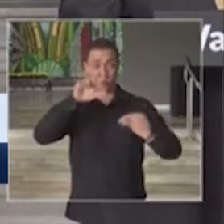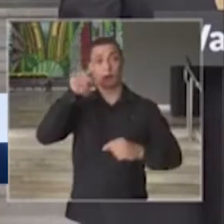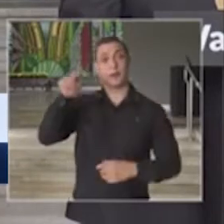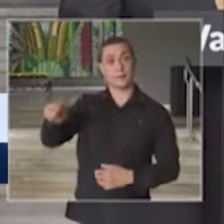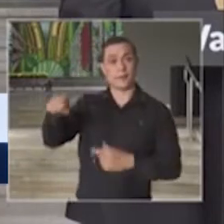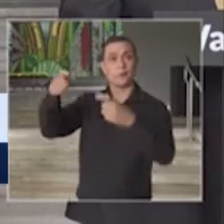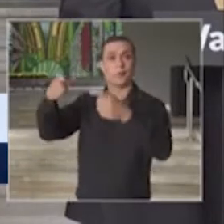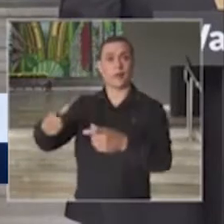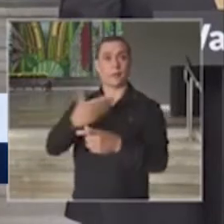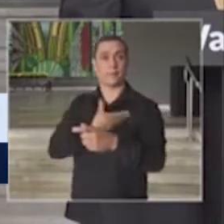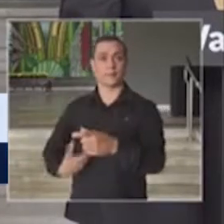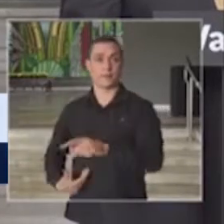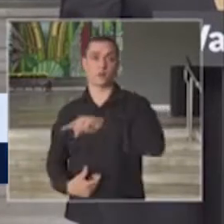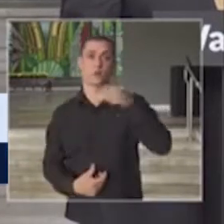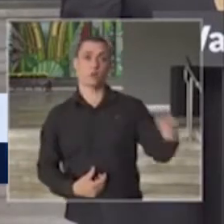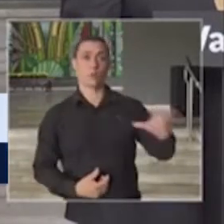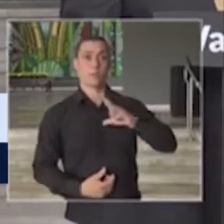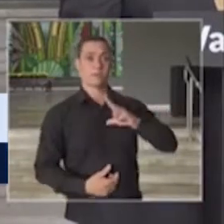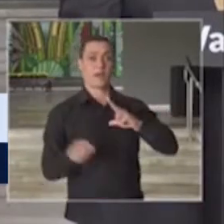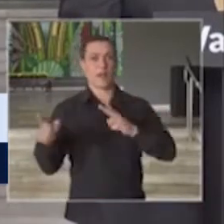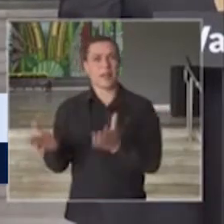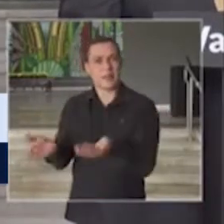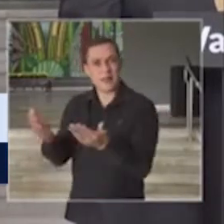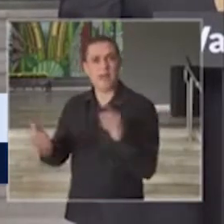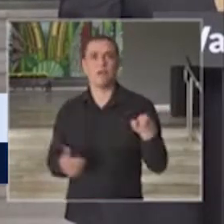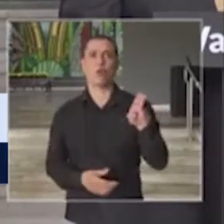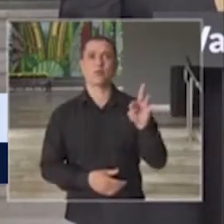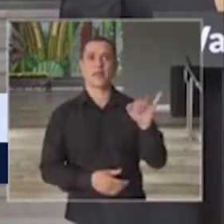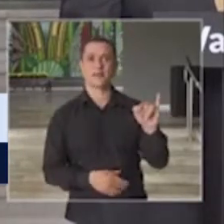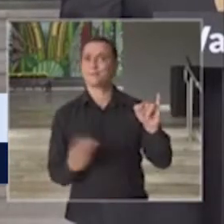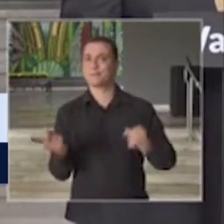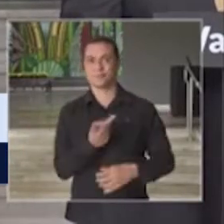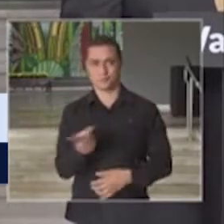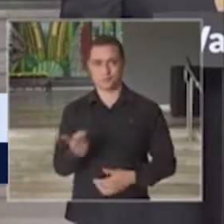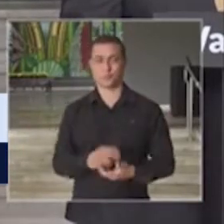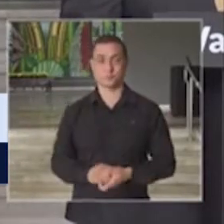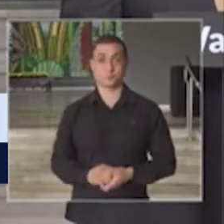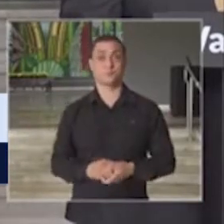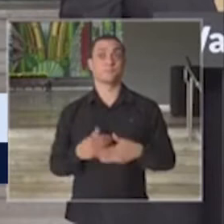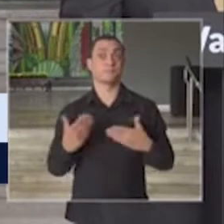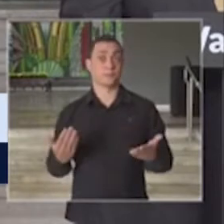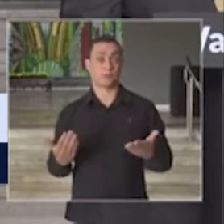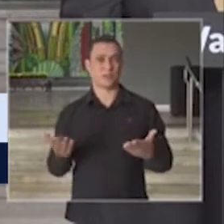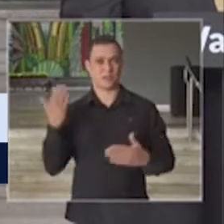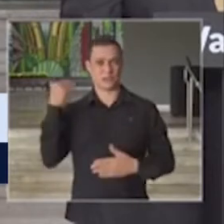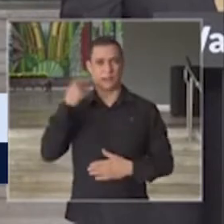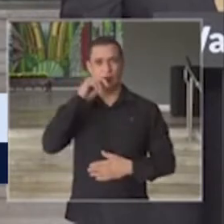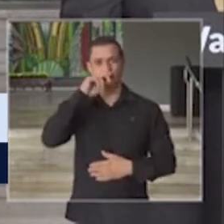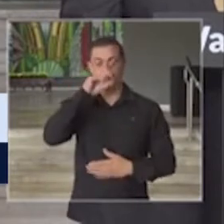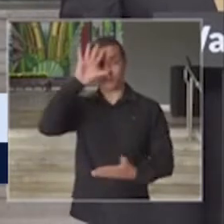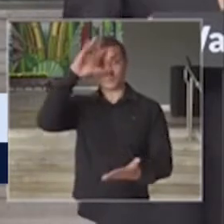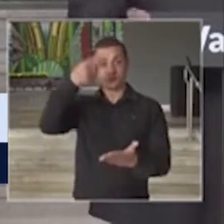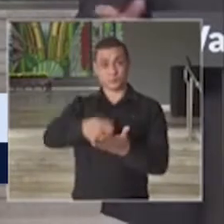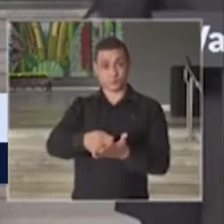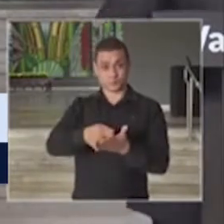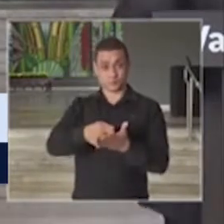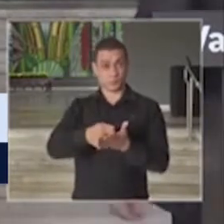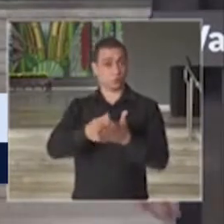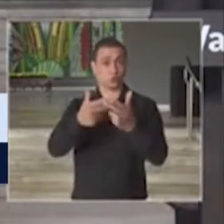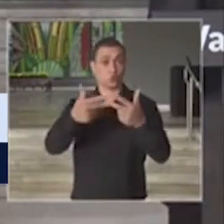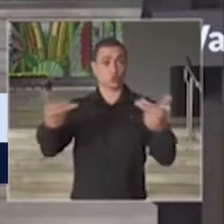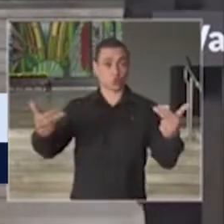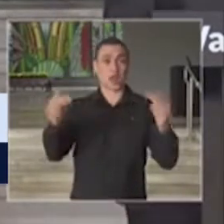em leitos de unidade de terapia intensiva, de UTI. O que nos permite suspender a decisão de fechamento